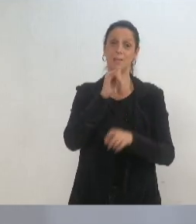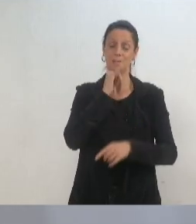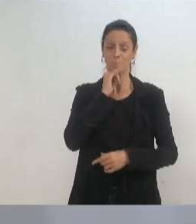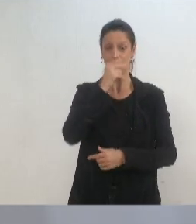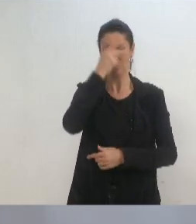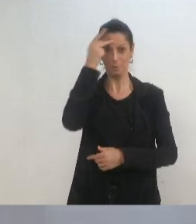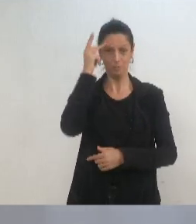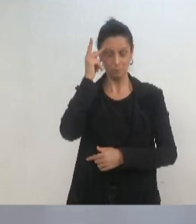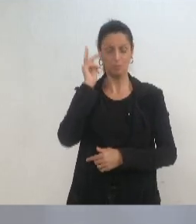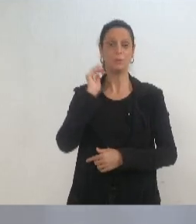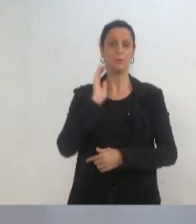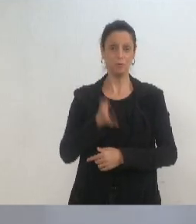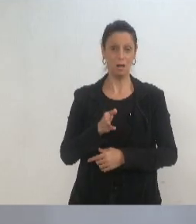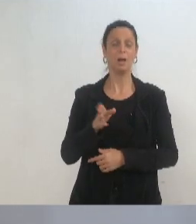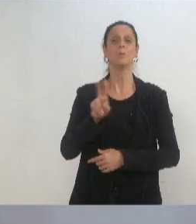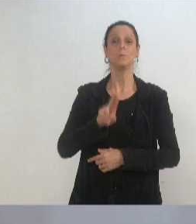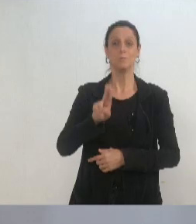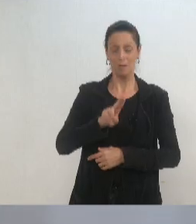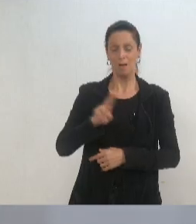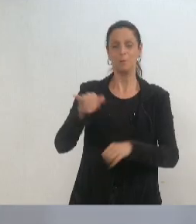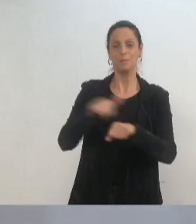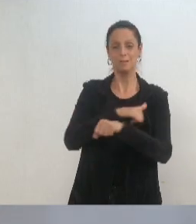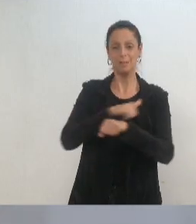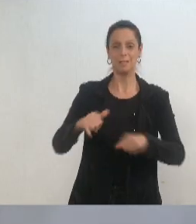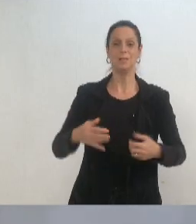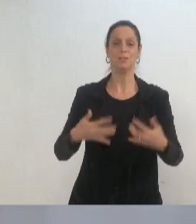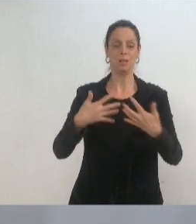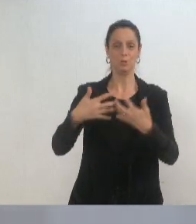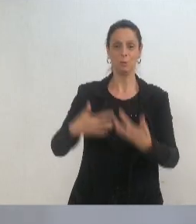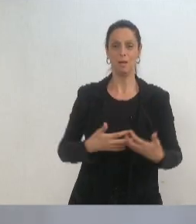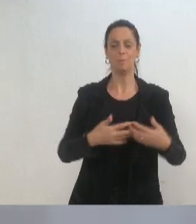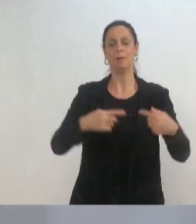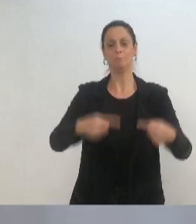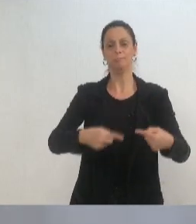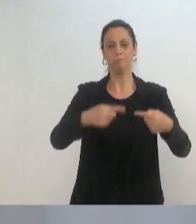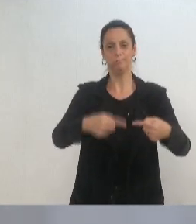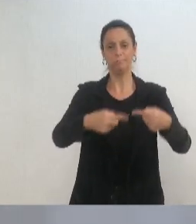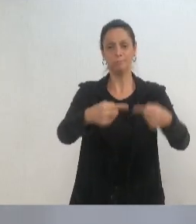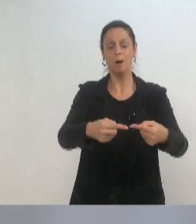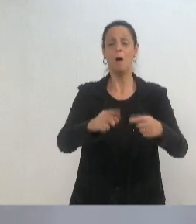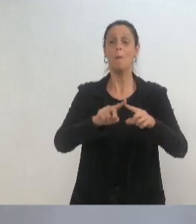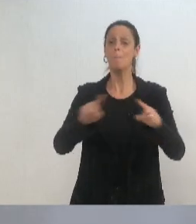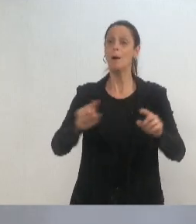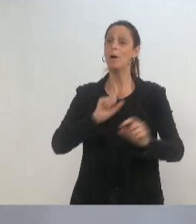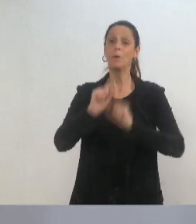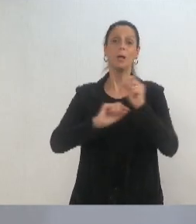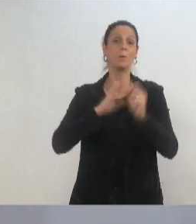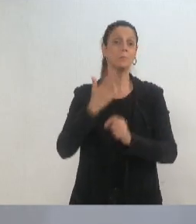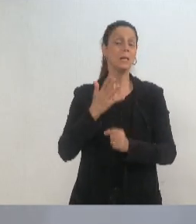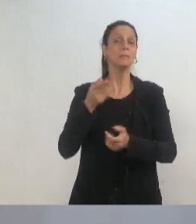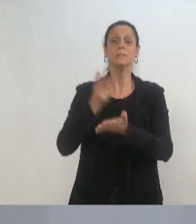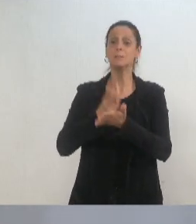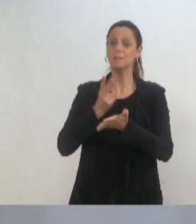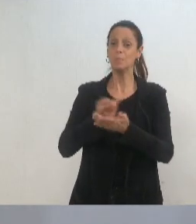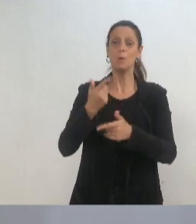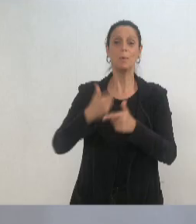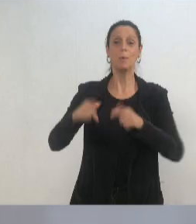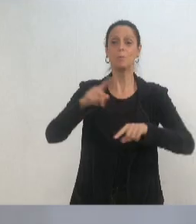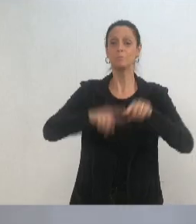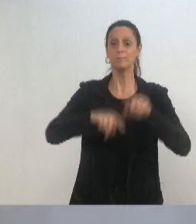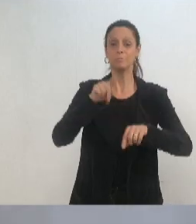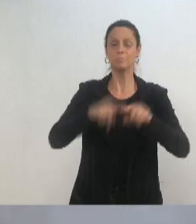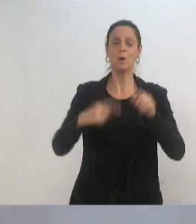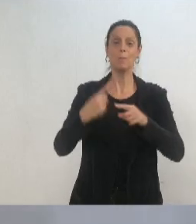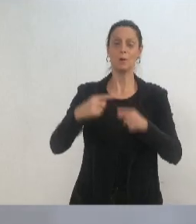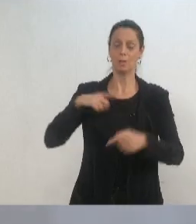na primeira enxurrada, o macadame desce os morros de Blumenau, entope as bocas de lobo das ruas principais dos nossos bairros. Então, um programa de pavimentação